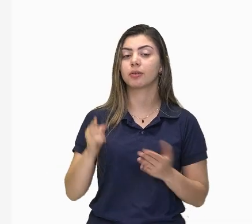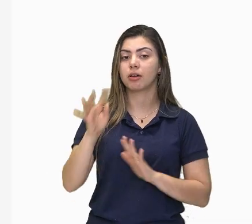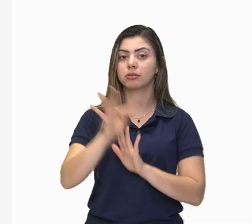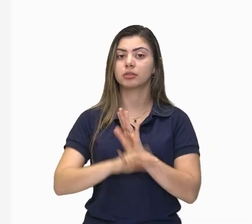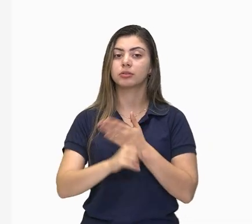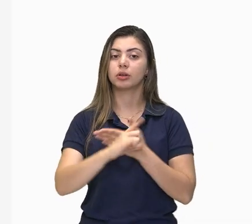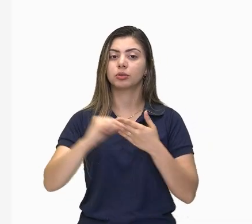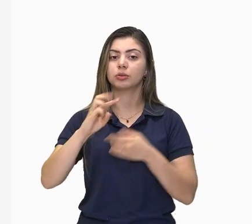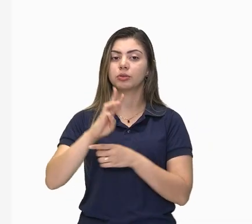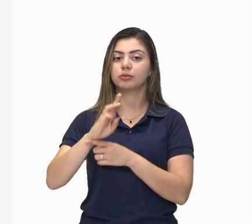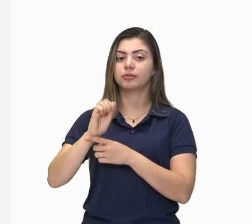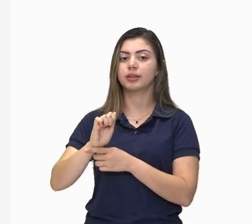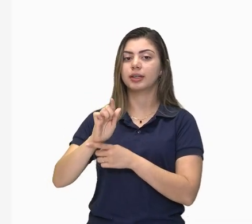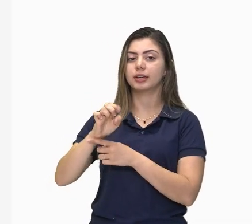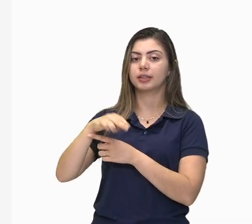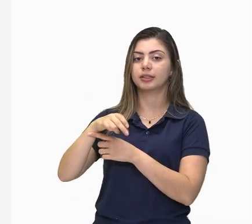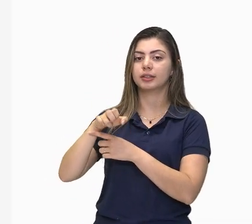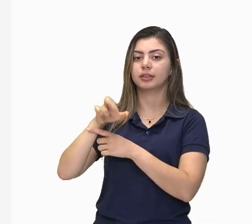Wagner Augusto